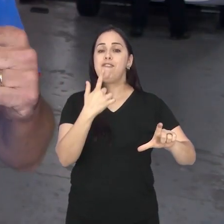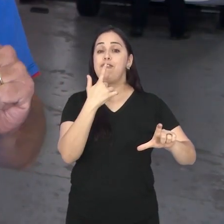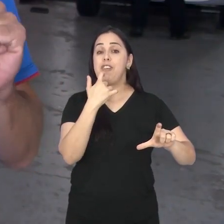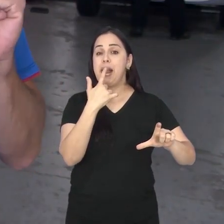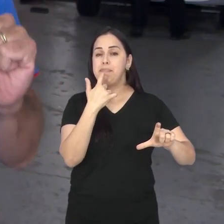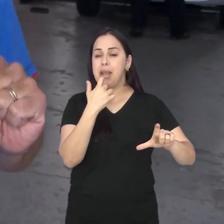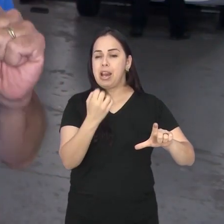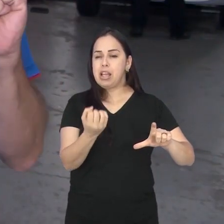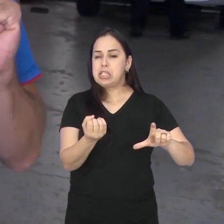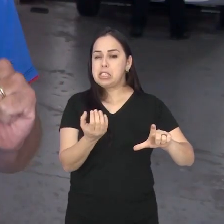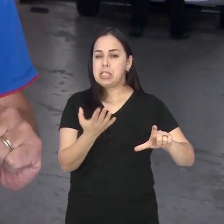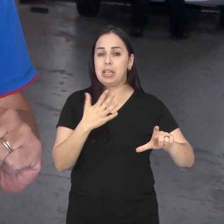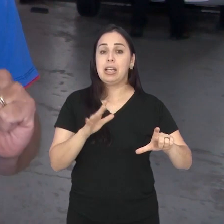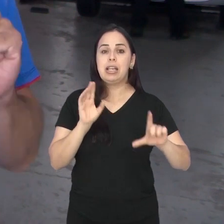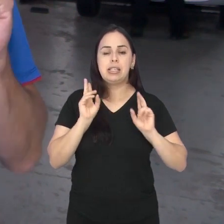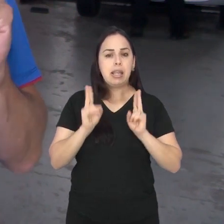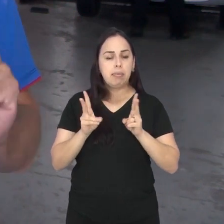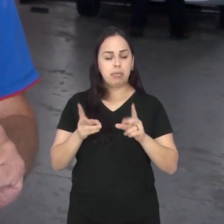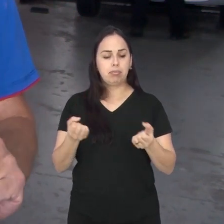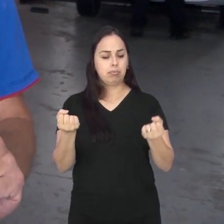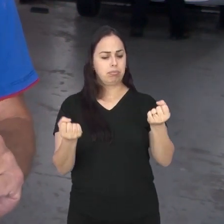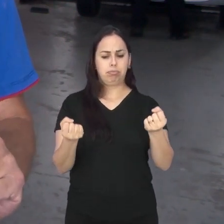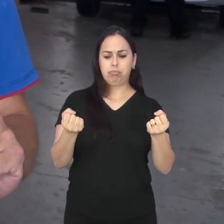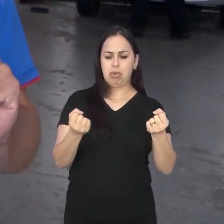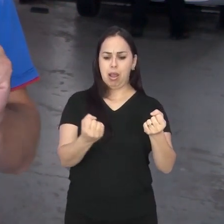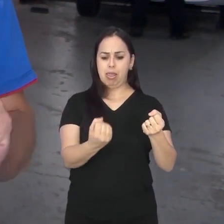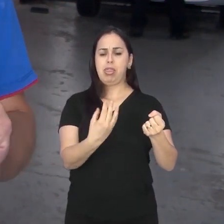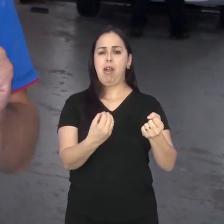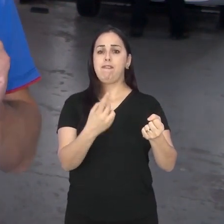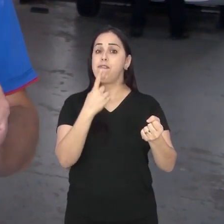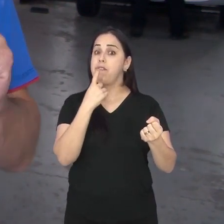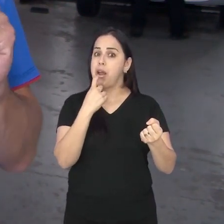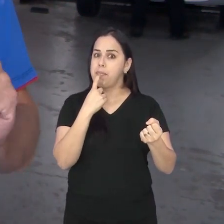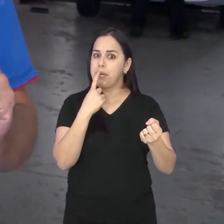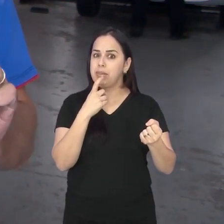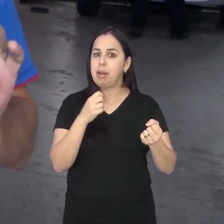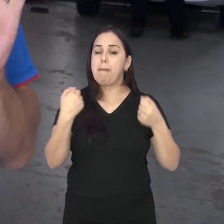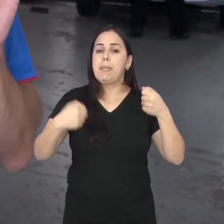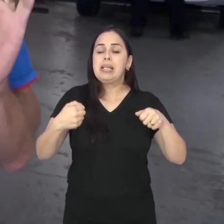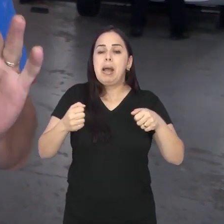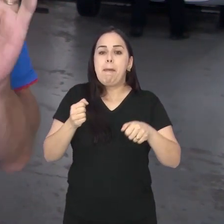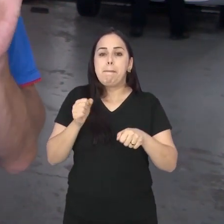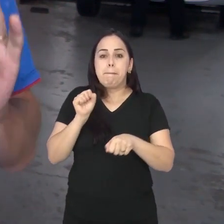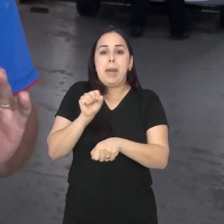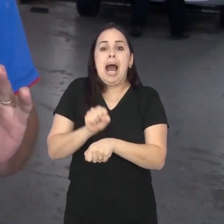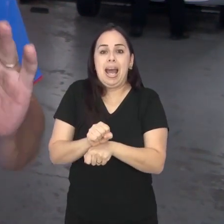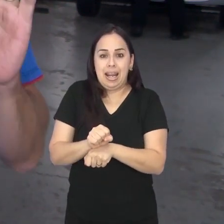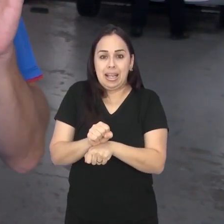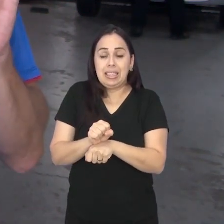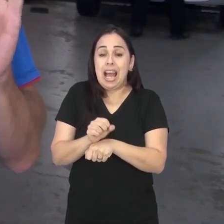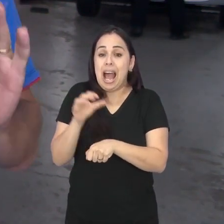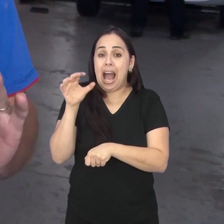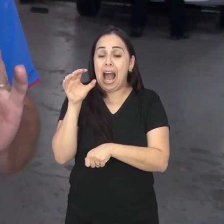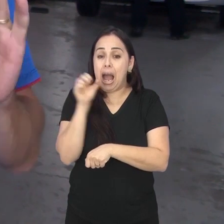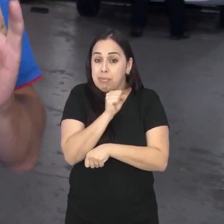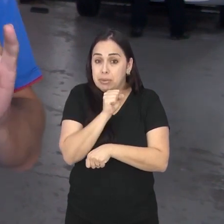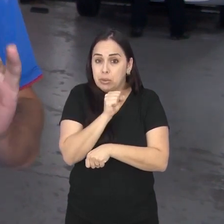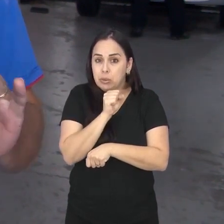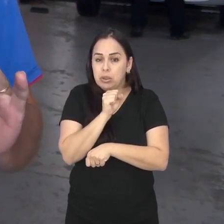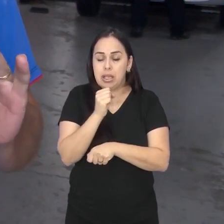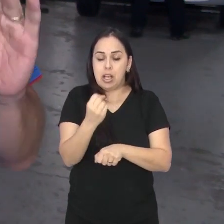vermelha. Toda vez que o condutor do veículo encontrar uma luz vermelha, ele deve parar o